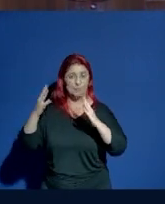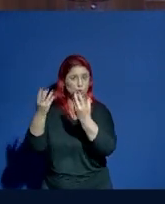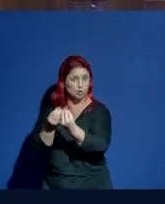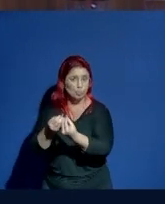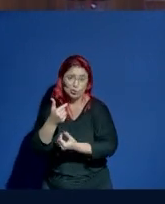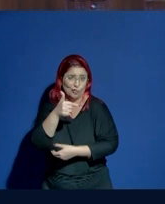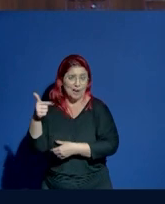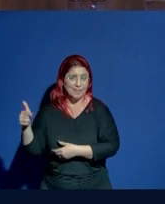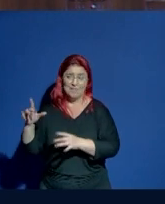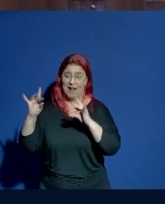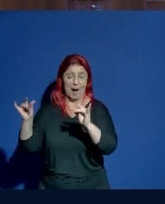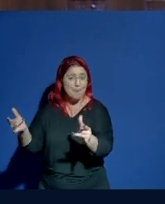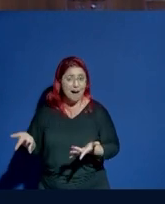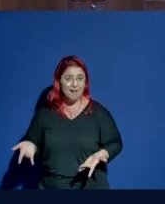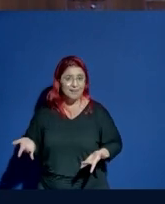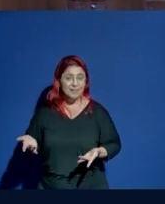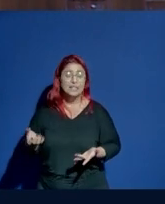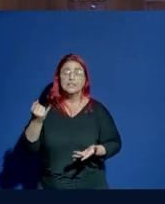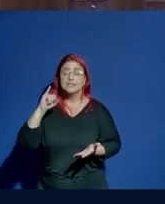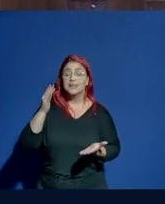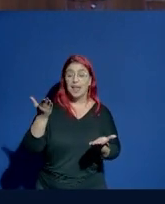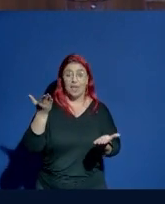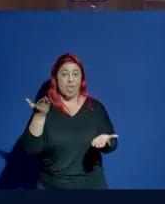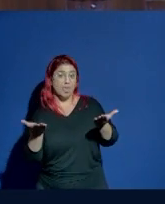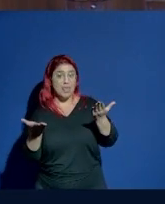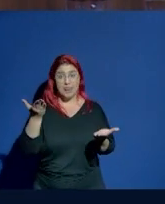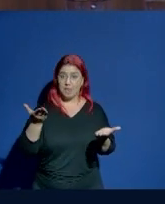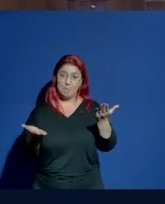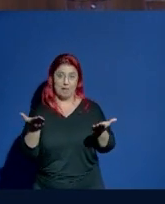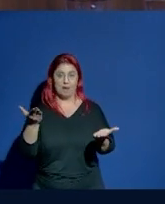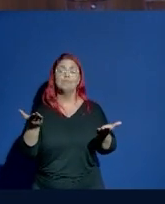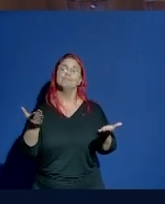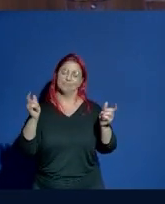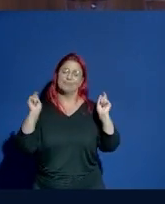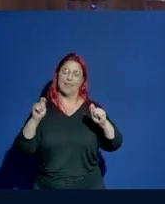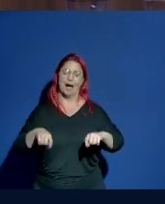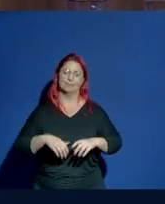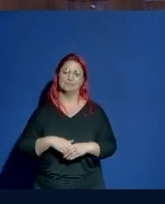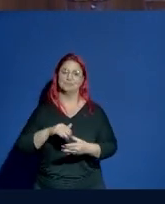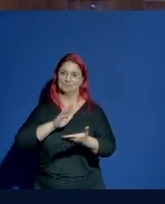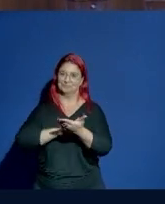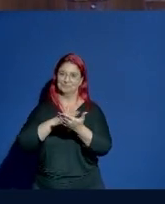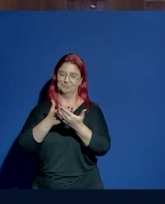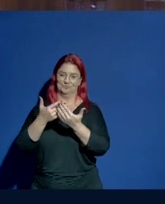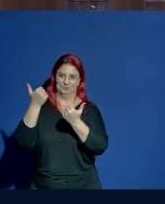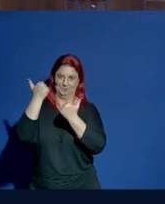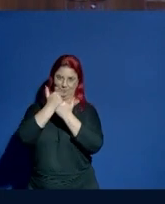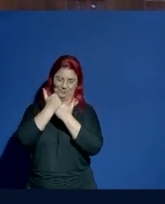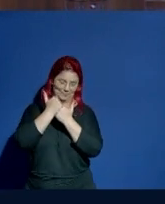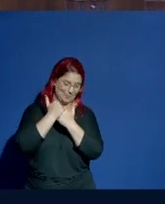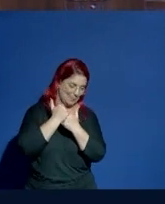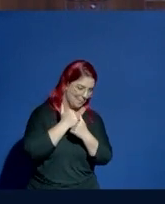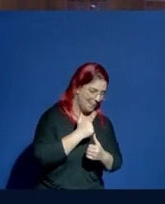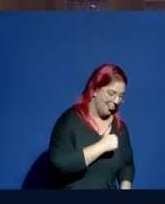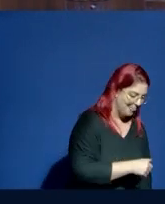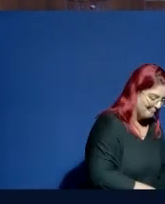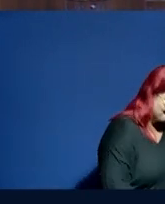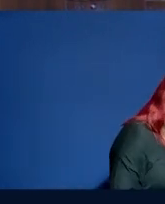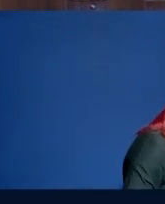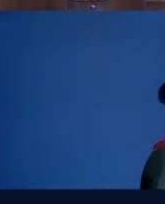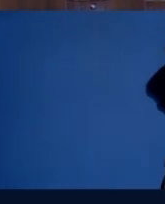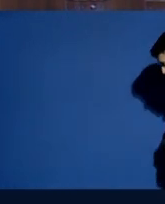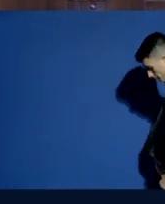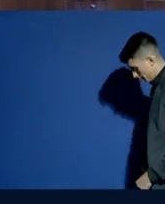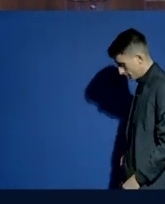E quando você acha esse meio termo, algo bem sustentável. Vou te dar um exemplo. Em